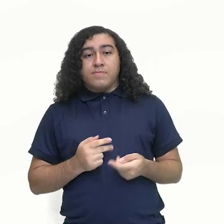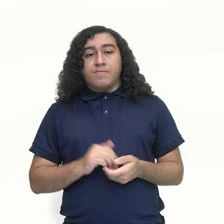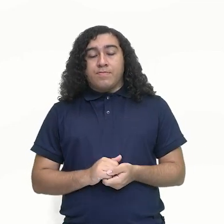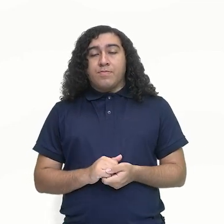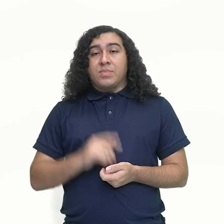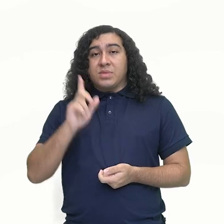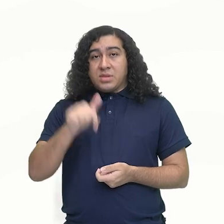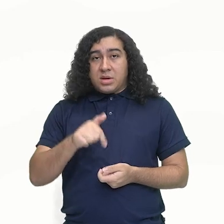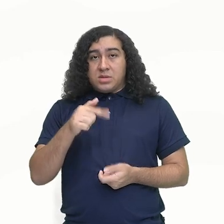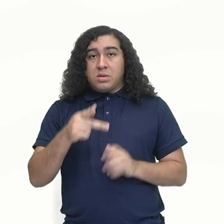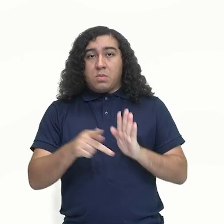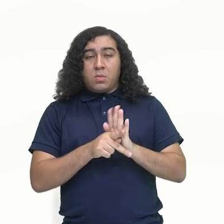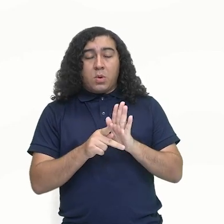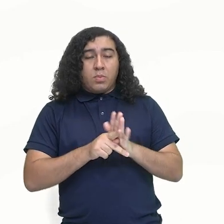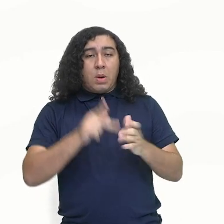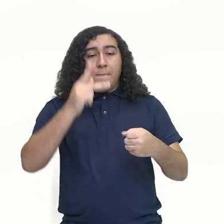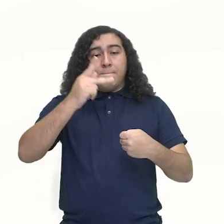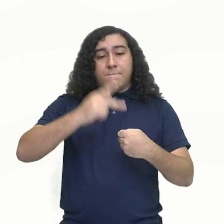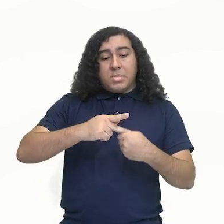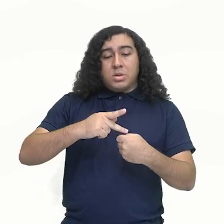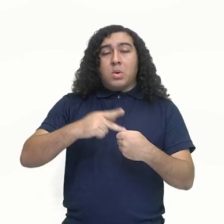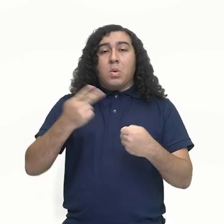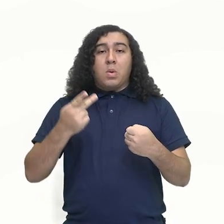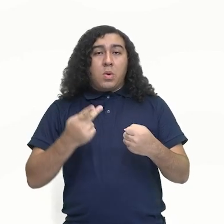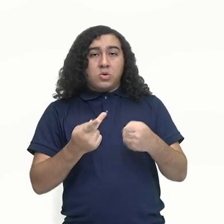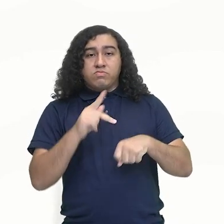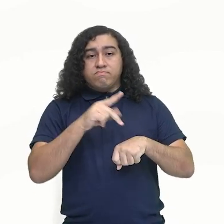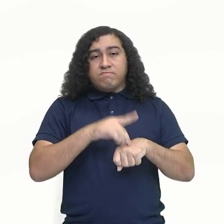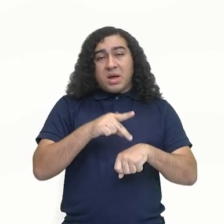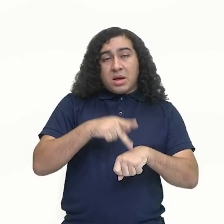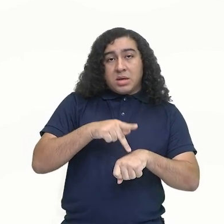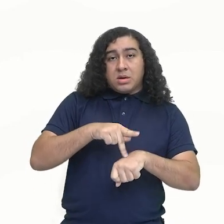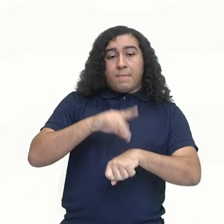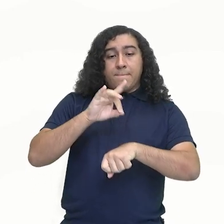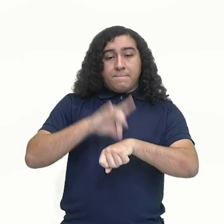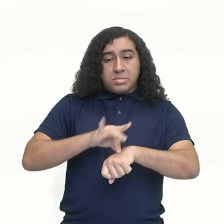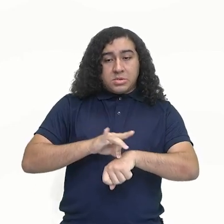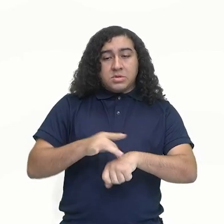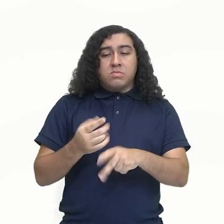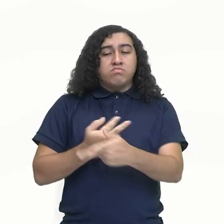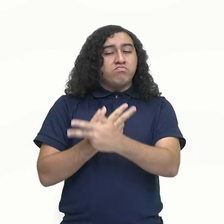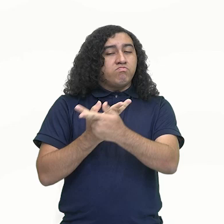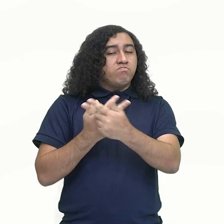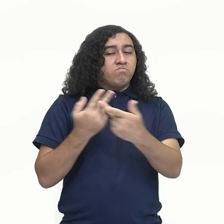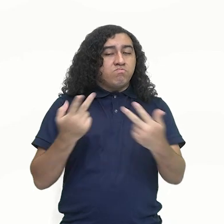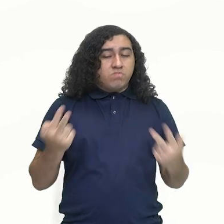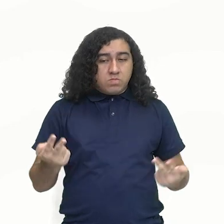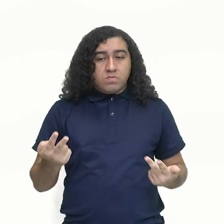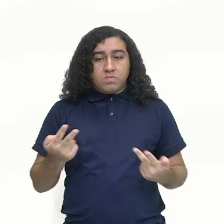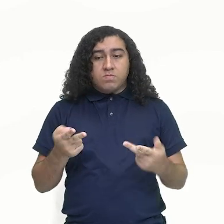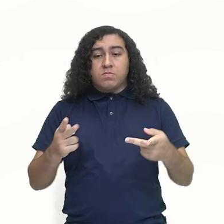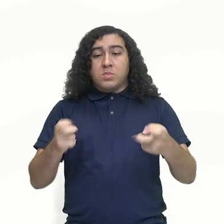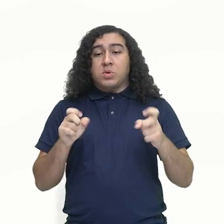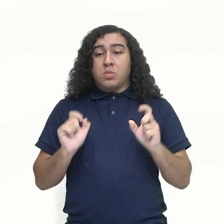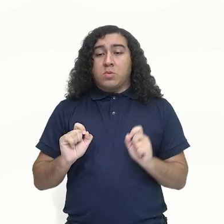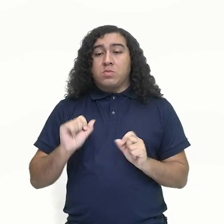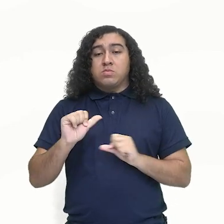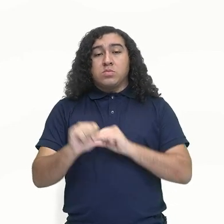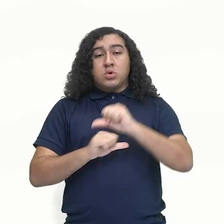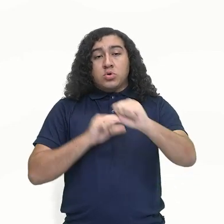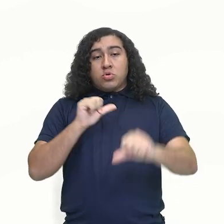dessa queima de combustíveis fósseis. E a gente vai percebendo a alteração aí